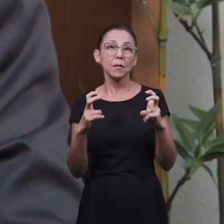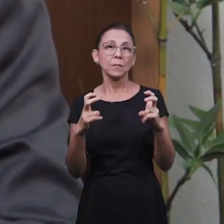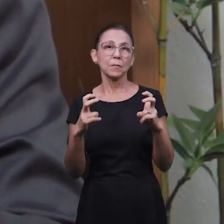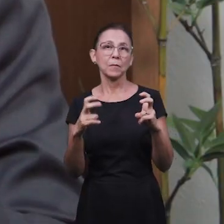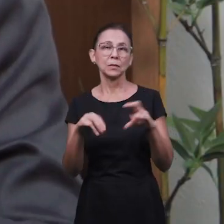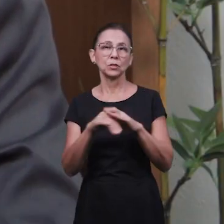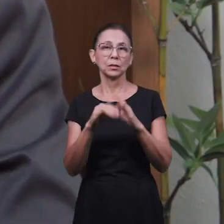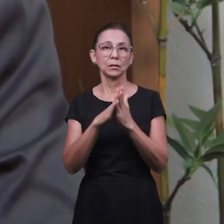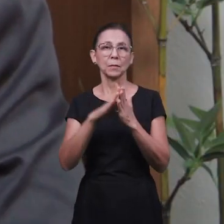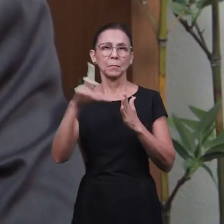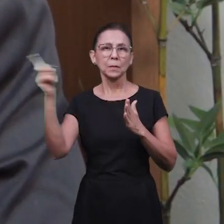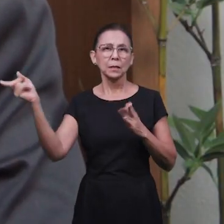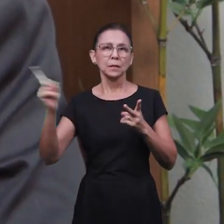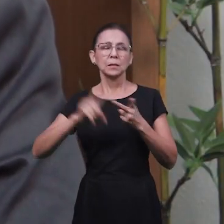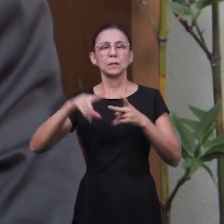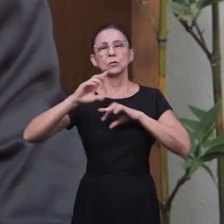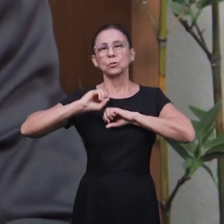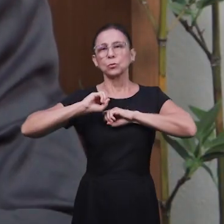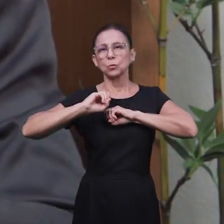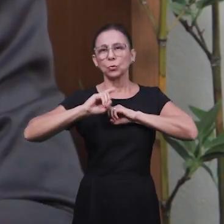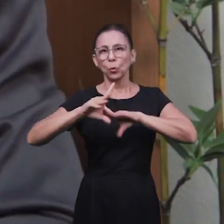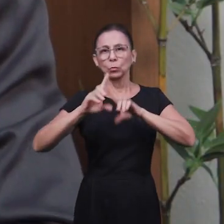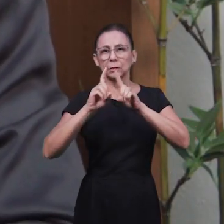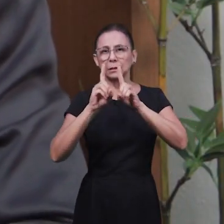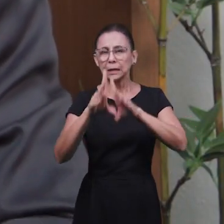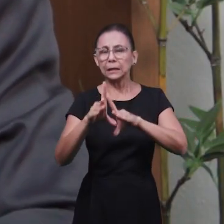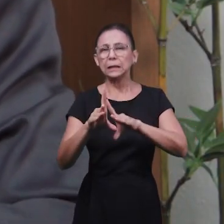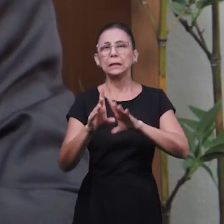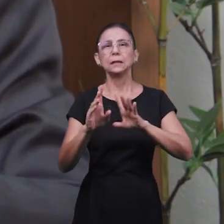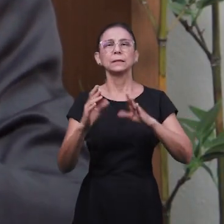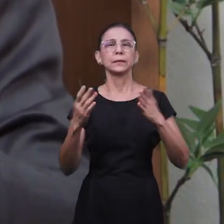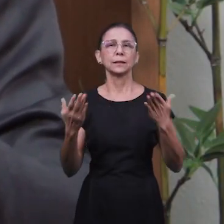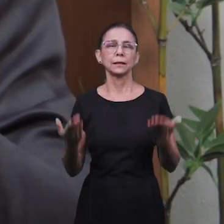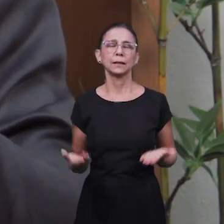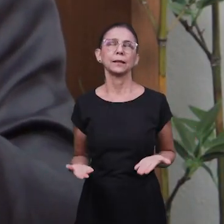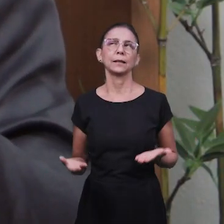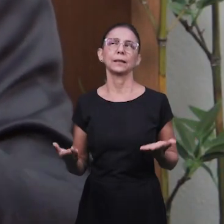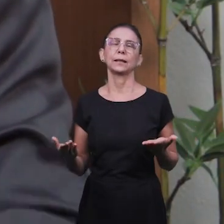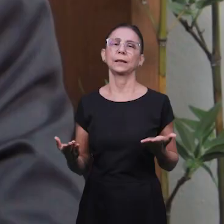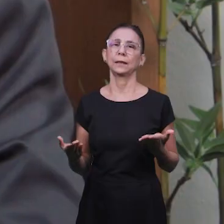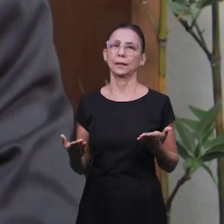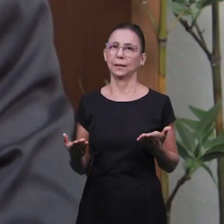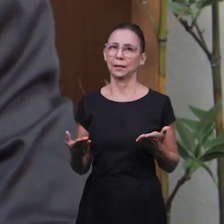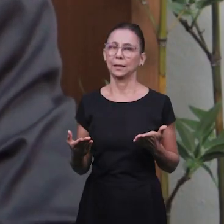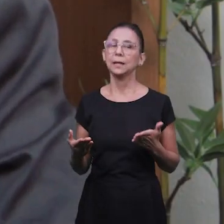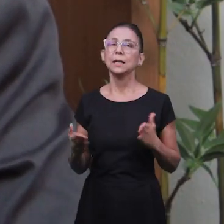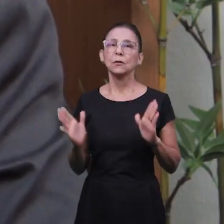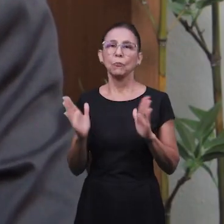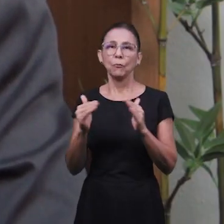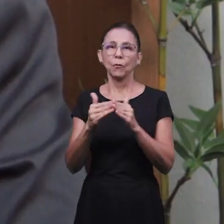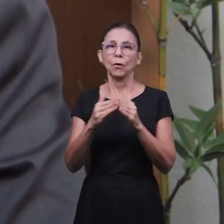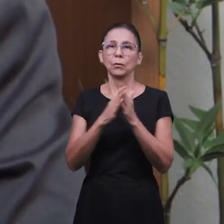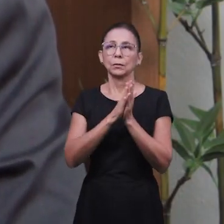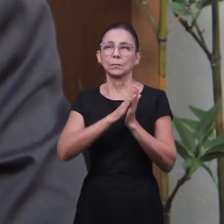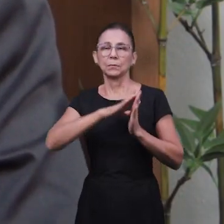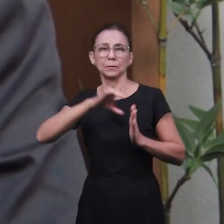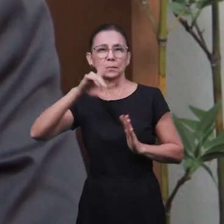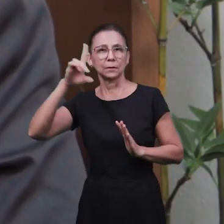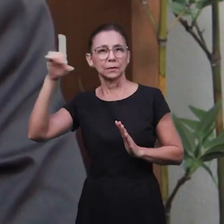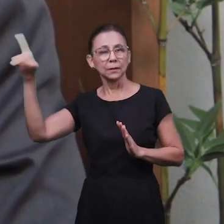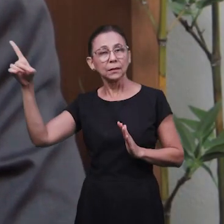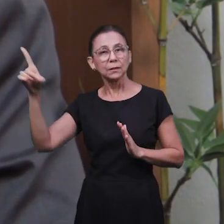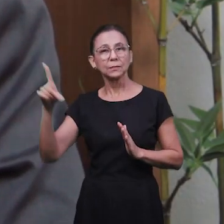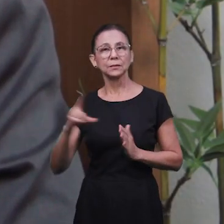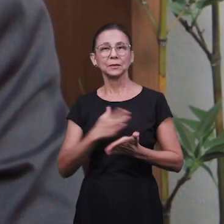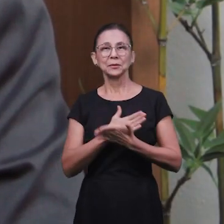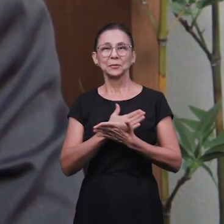bíblicos, temas doutrinários, focados na palavra, estudados a partir da palavra de Deus. E a